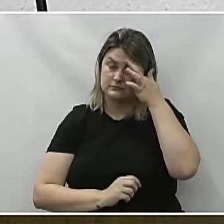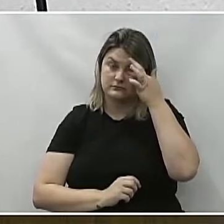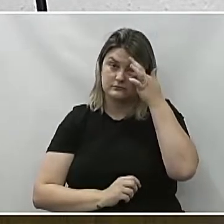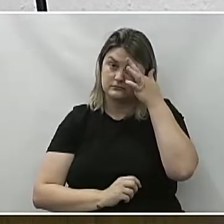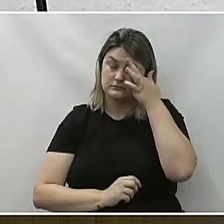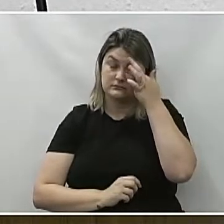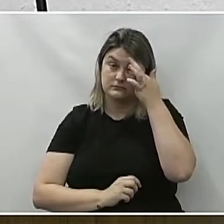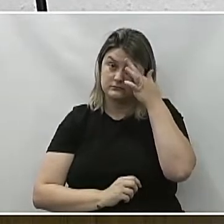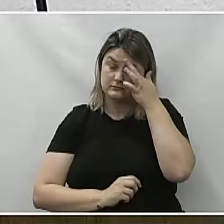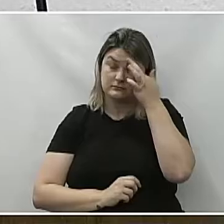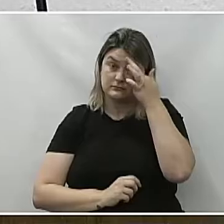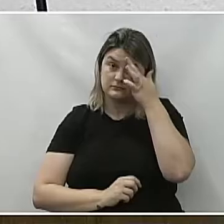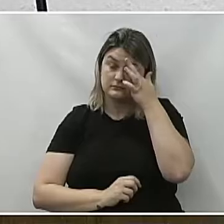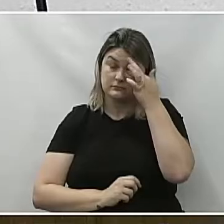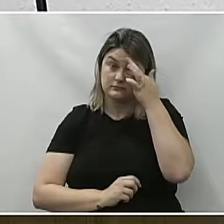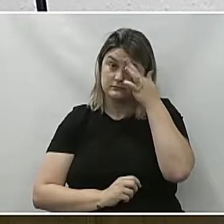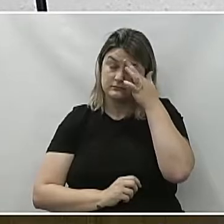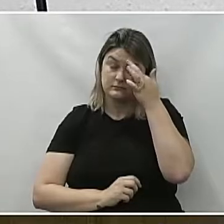aqui.